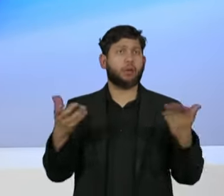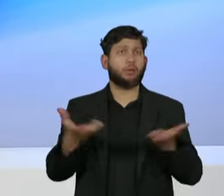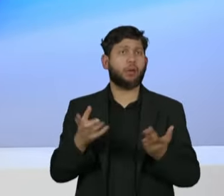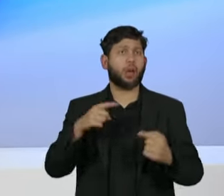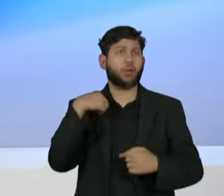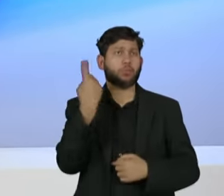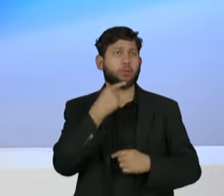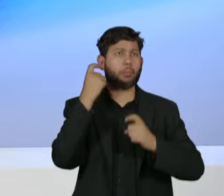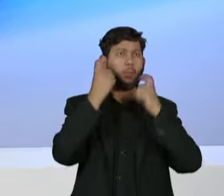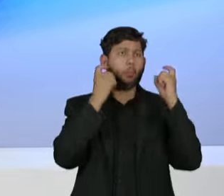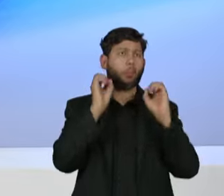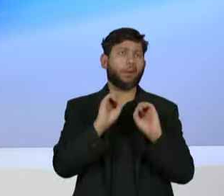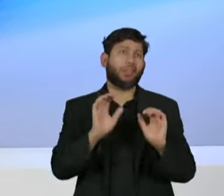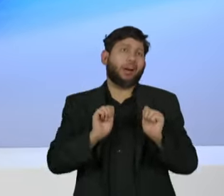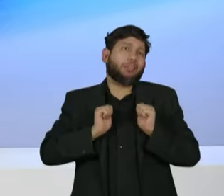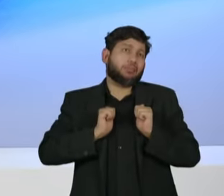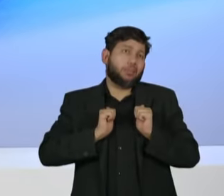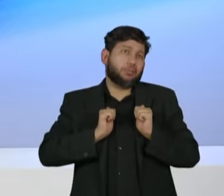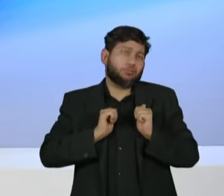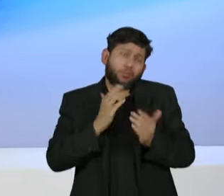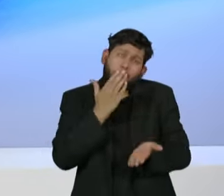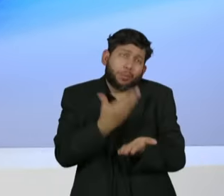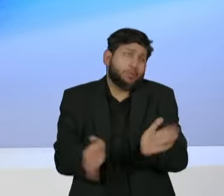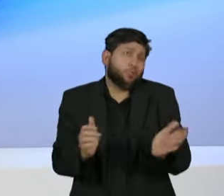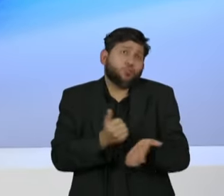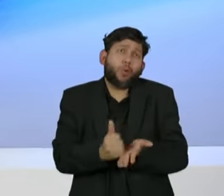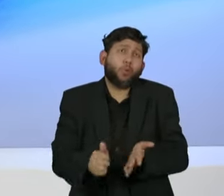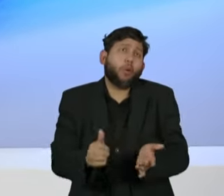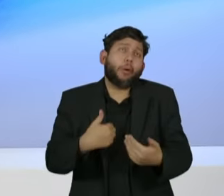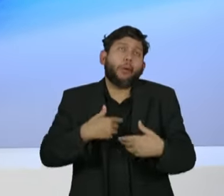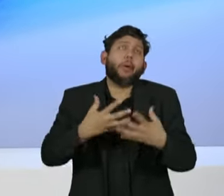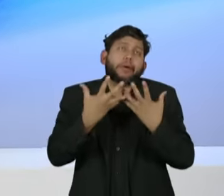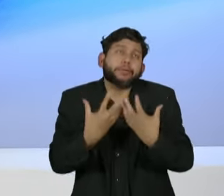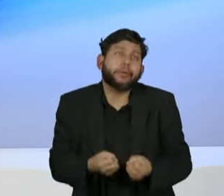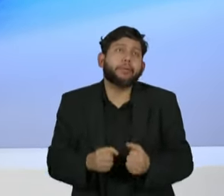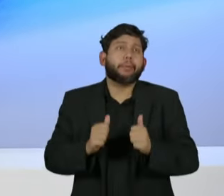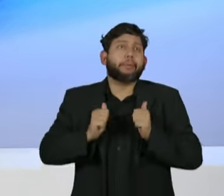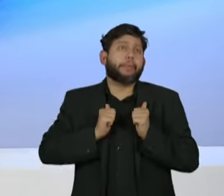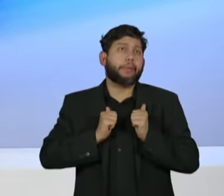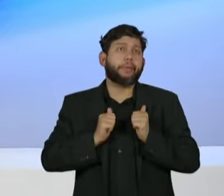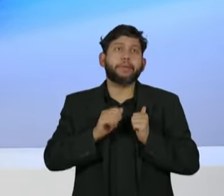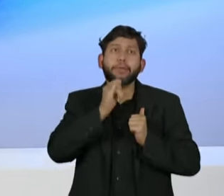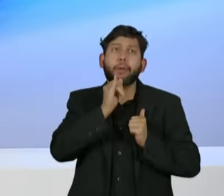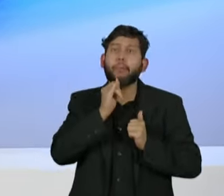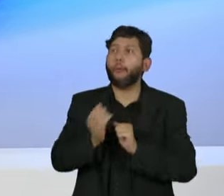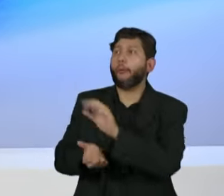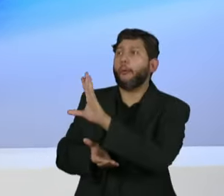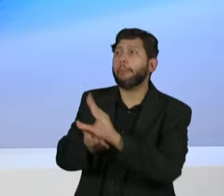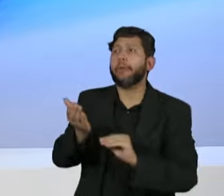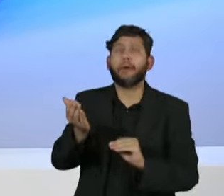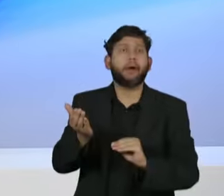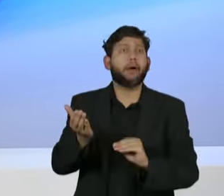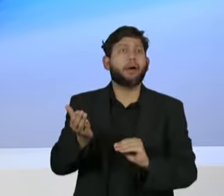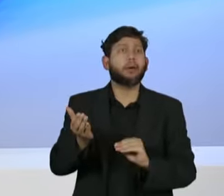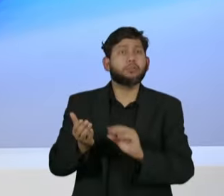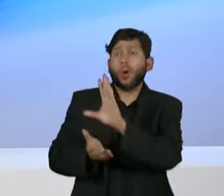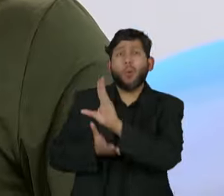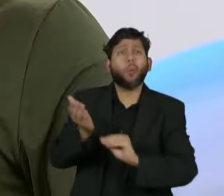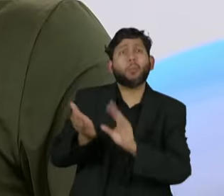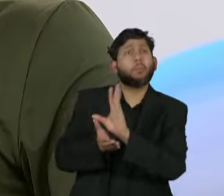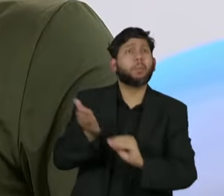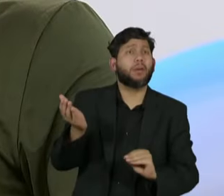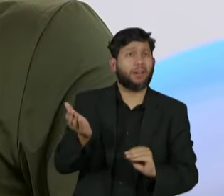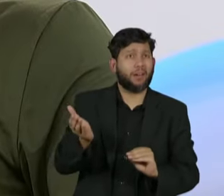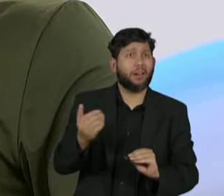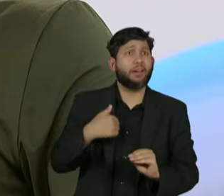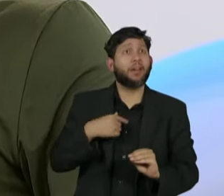em criar em desenvolver e devemos só copiar escrever copiar né enfim